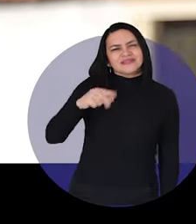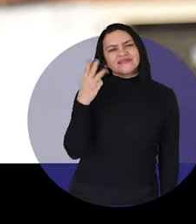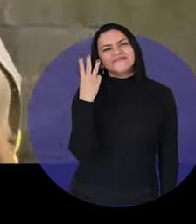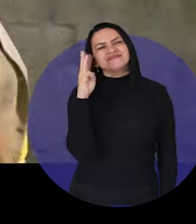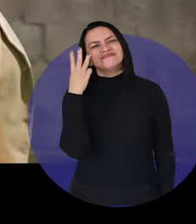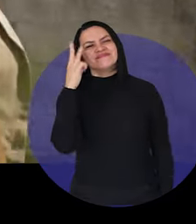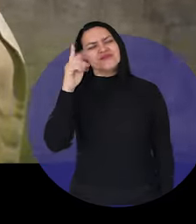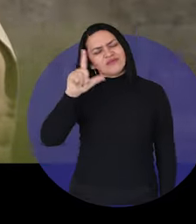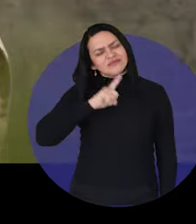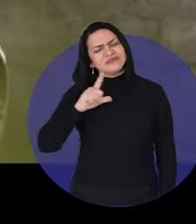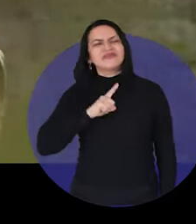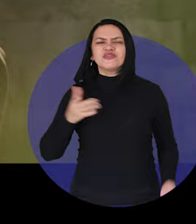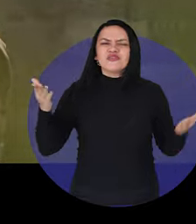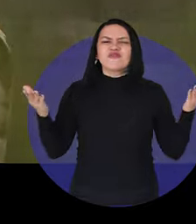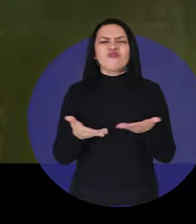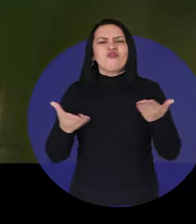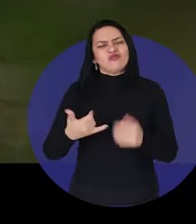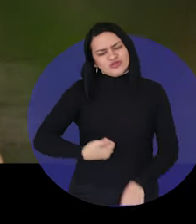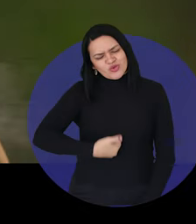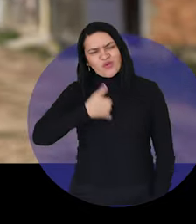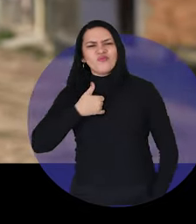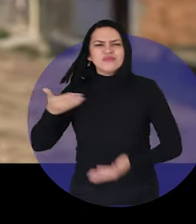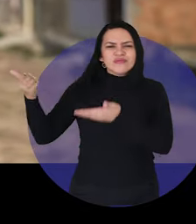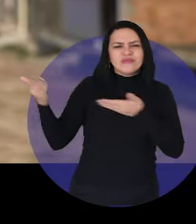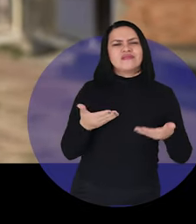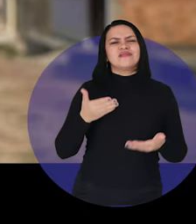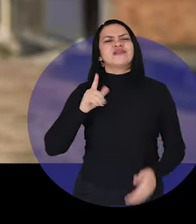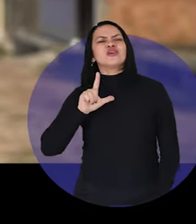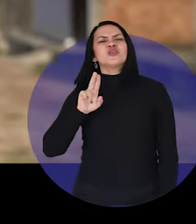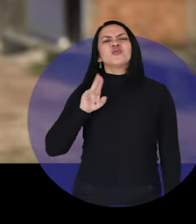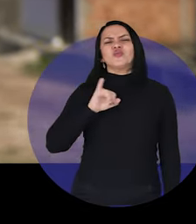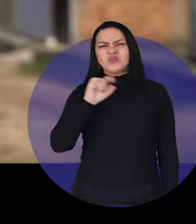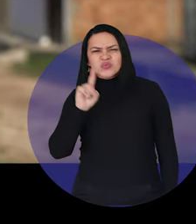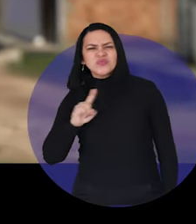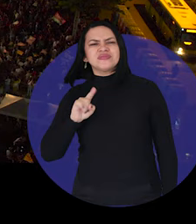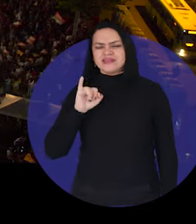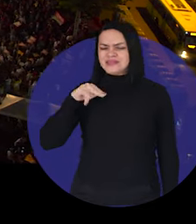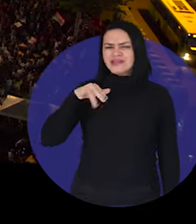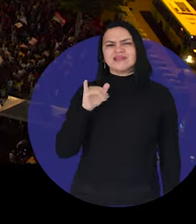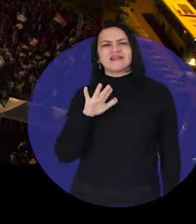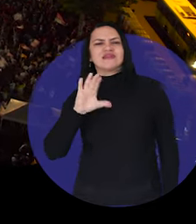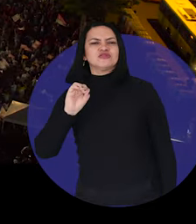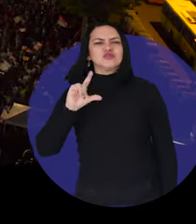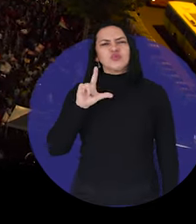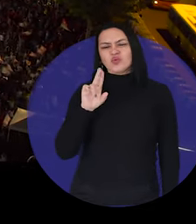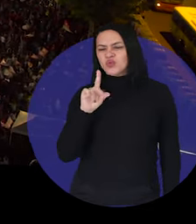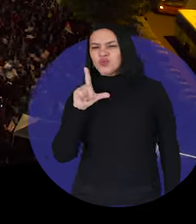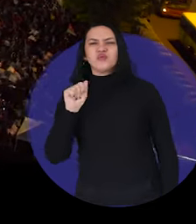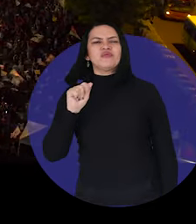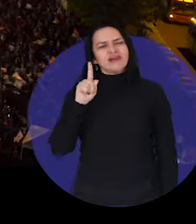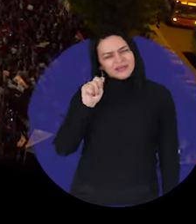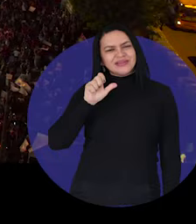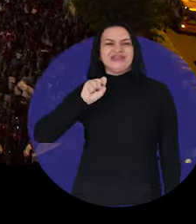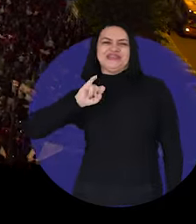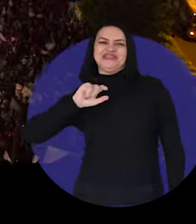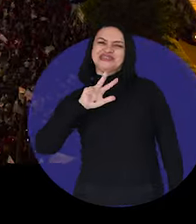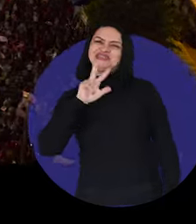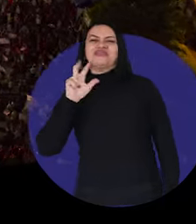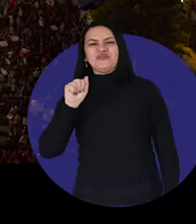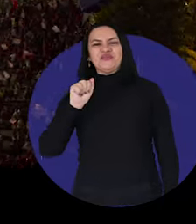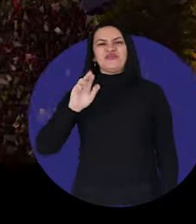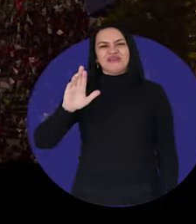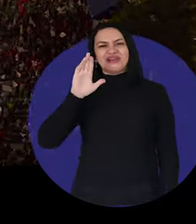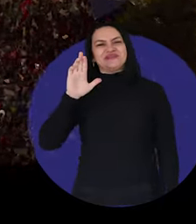Essa terra hoje se orgulha de receber Luiz Inácio Lula